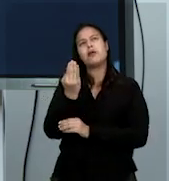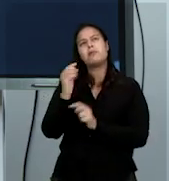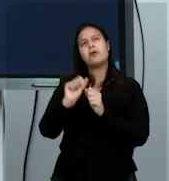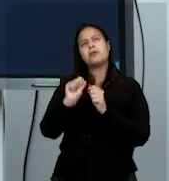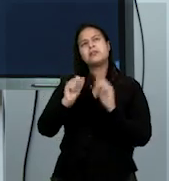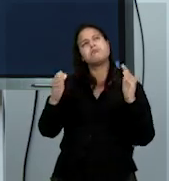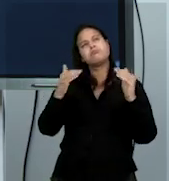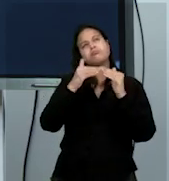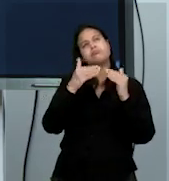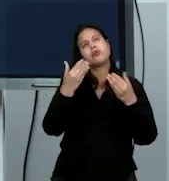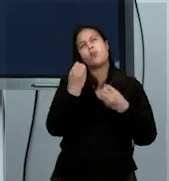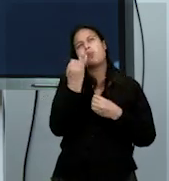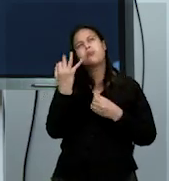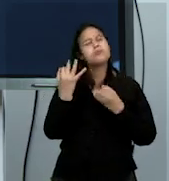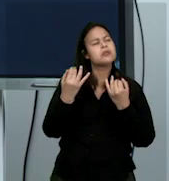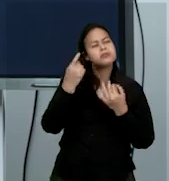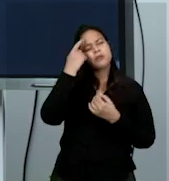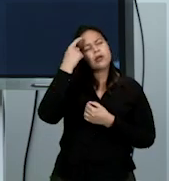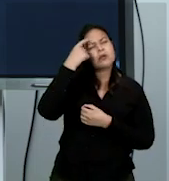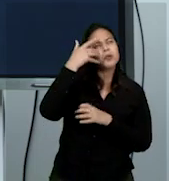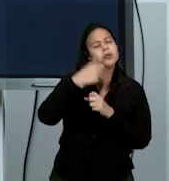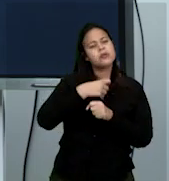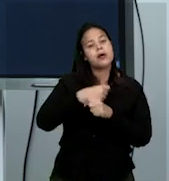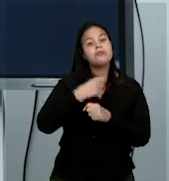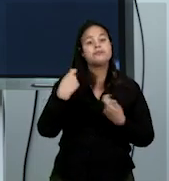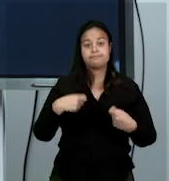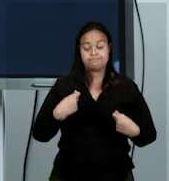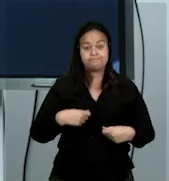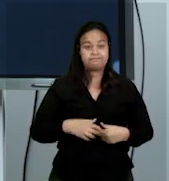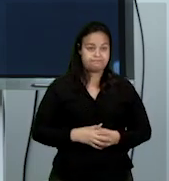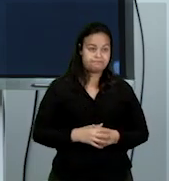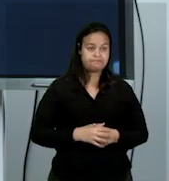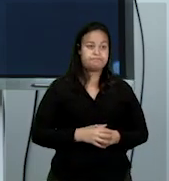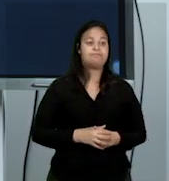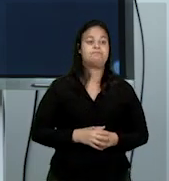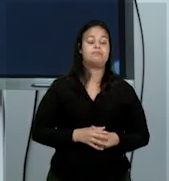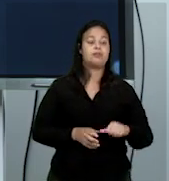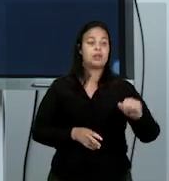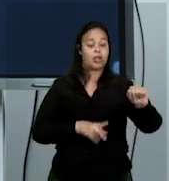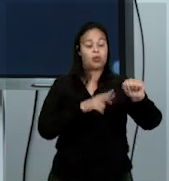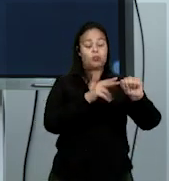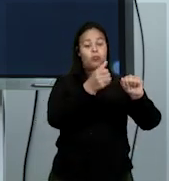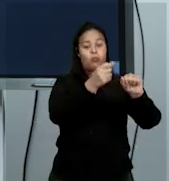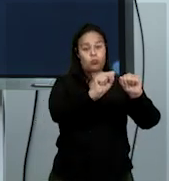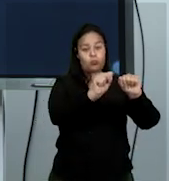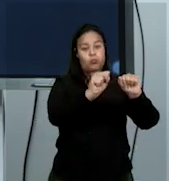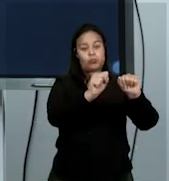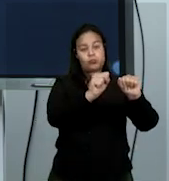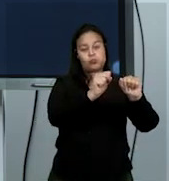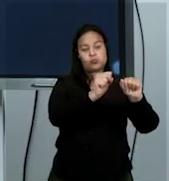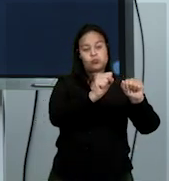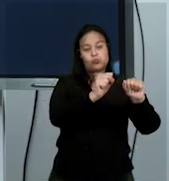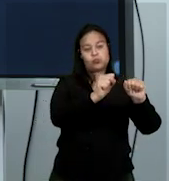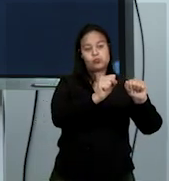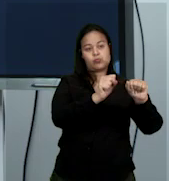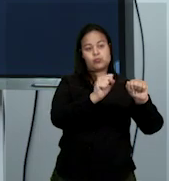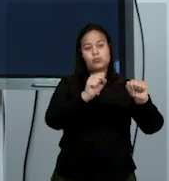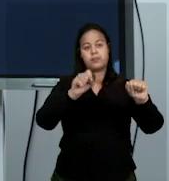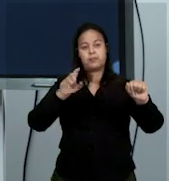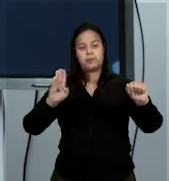esse telhado. Tá vendo? Então, ó, o meu A é 8. O que quer dizer isso? Que de B até C mede